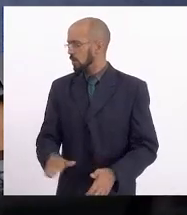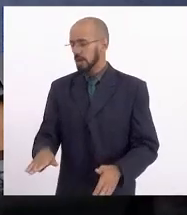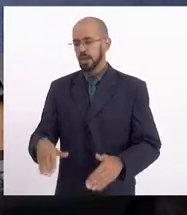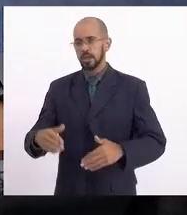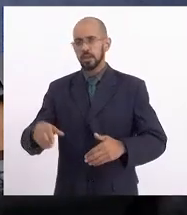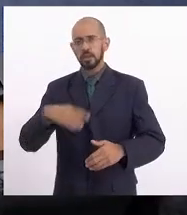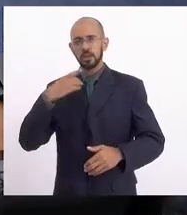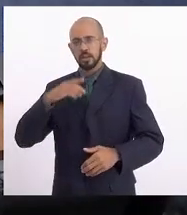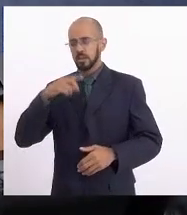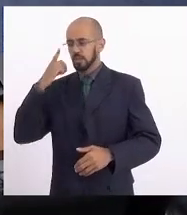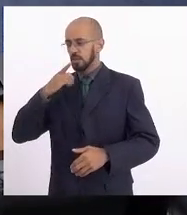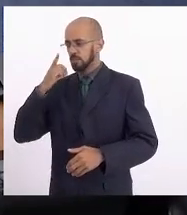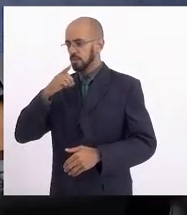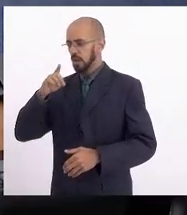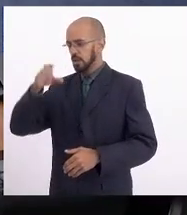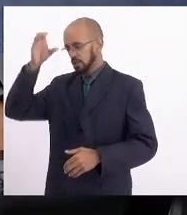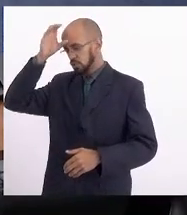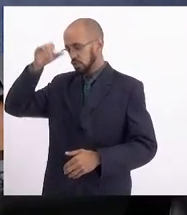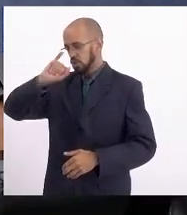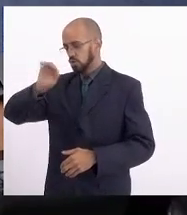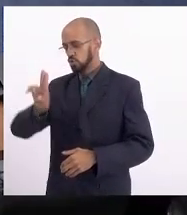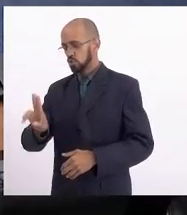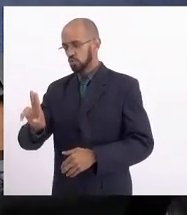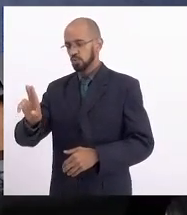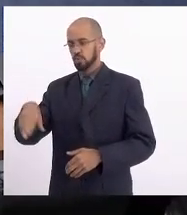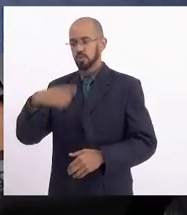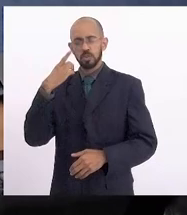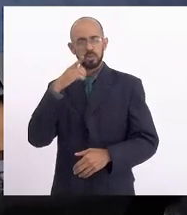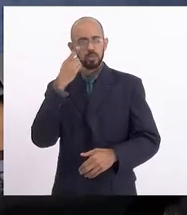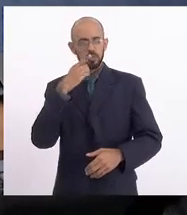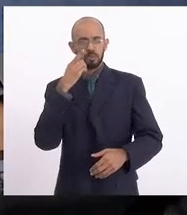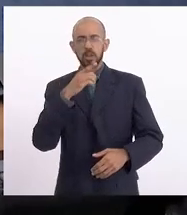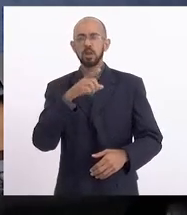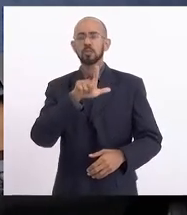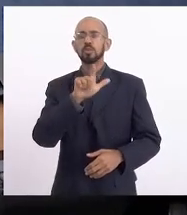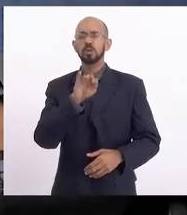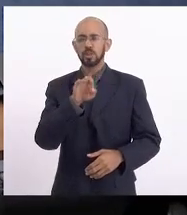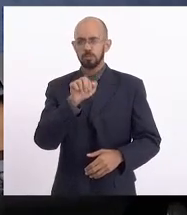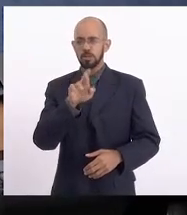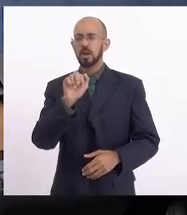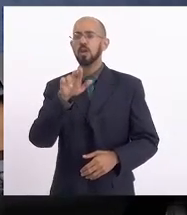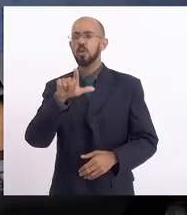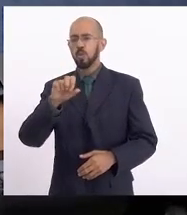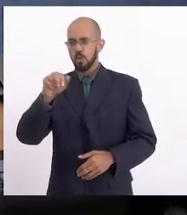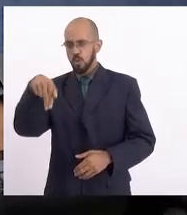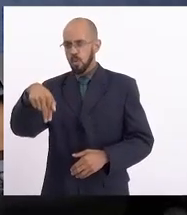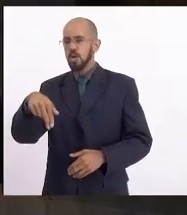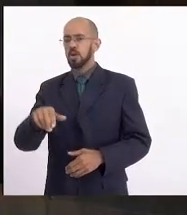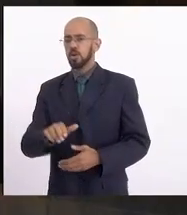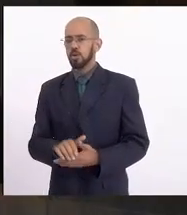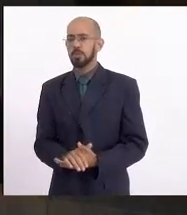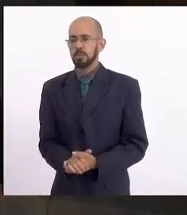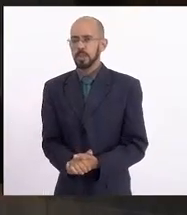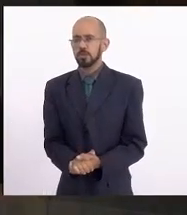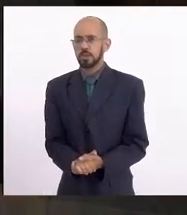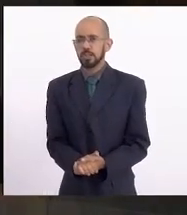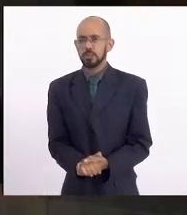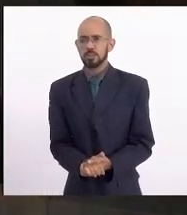inicial. Deputado Daniel Librelon, senhoras deputadas, senhores deputados